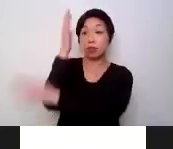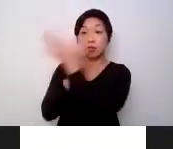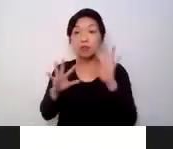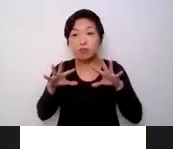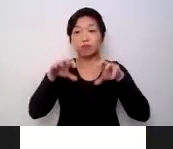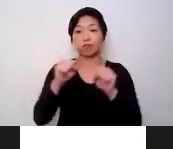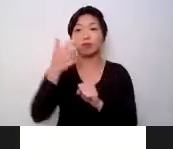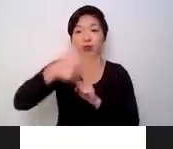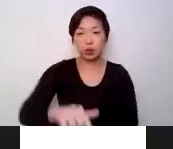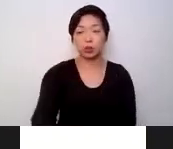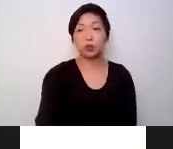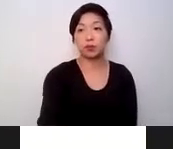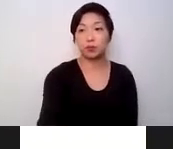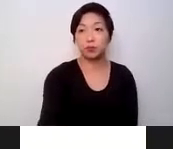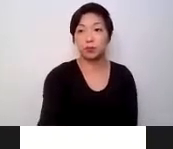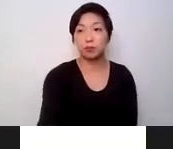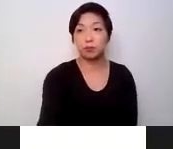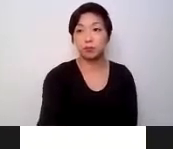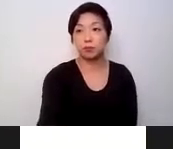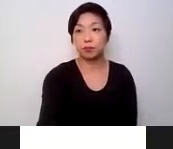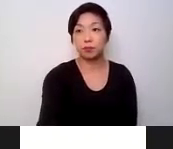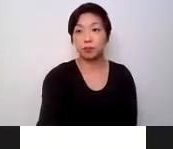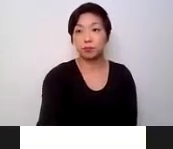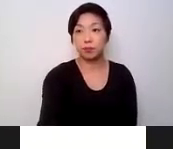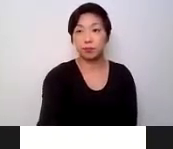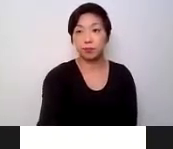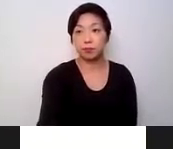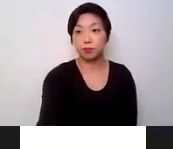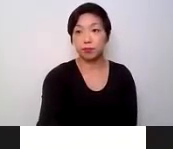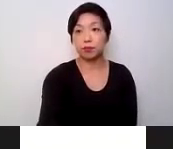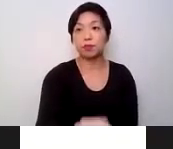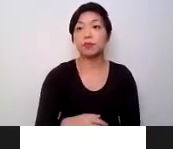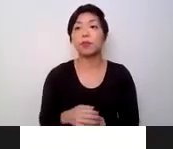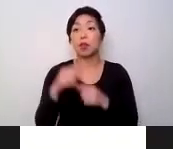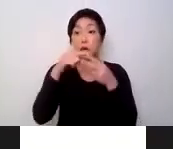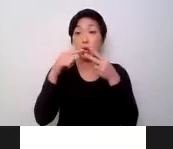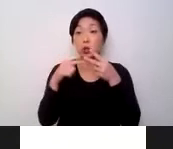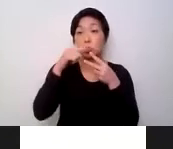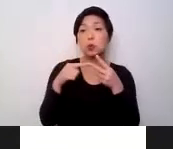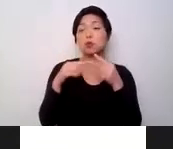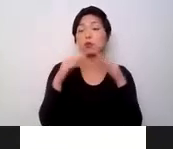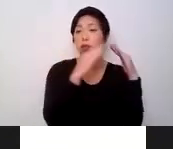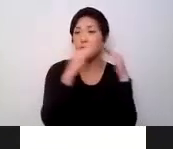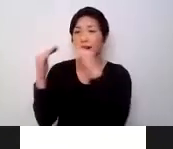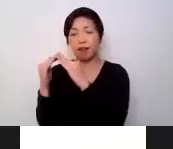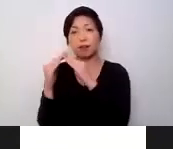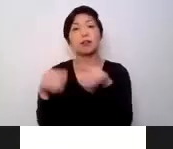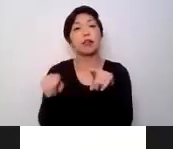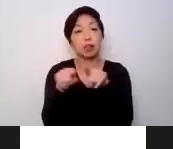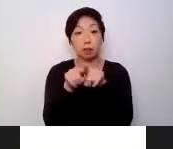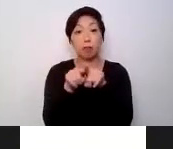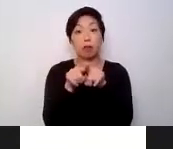assim como essas duas residências no Mausoléu da Família Odebrecht também tudo está oculto